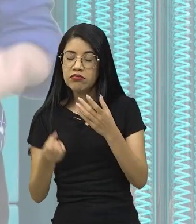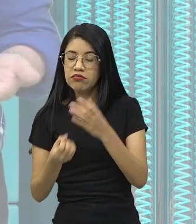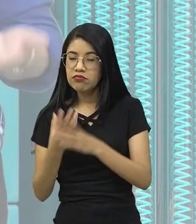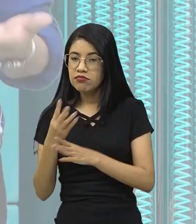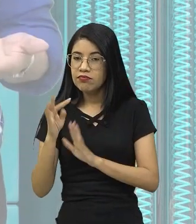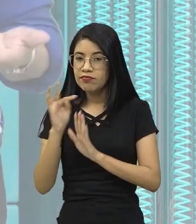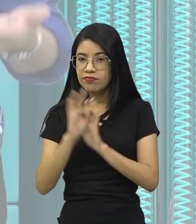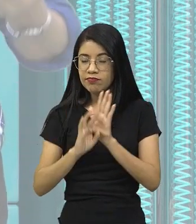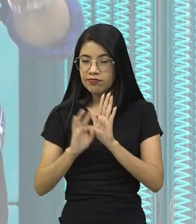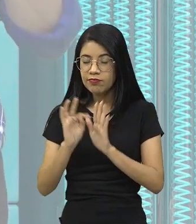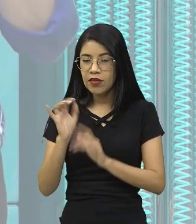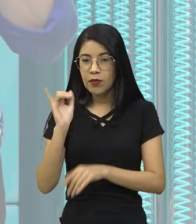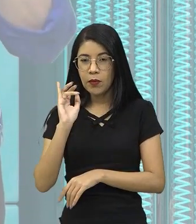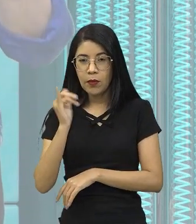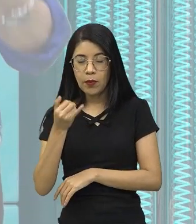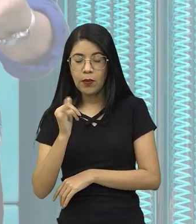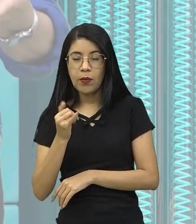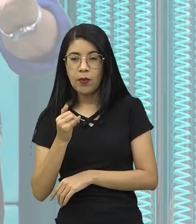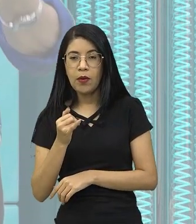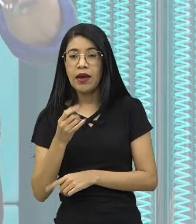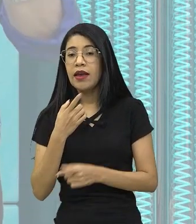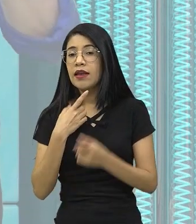narrativa como um mini-conto, ele